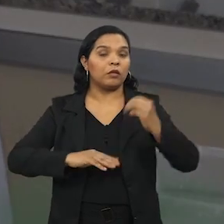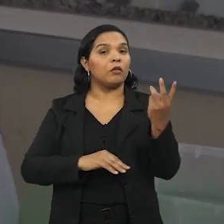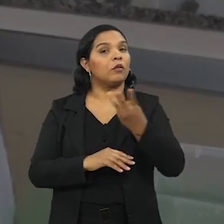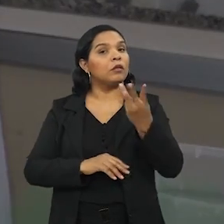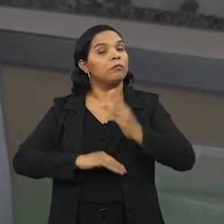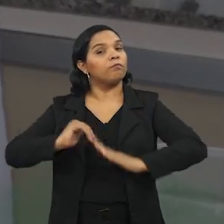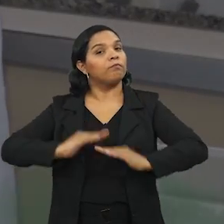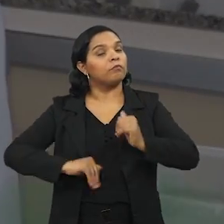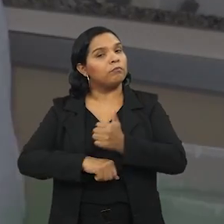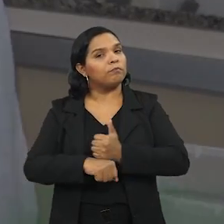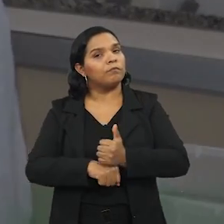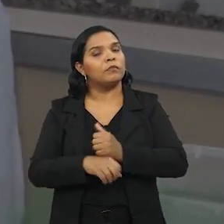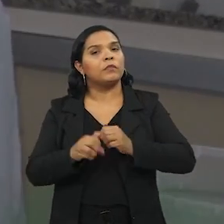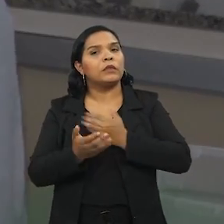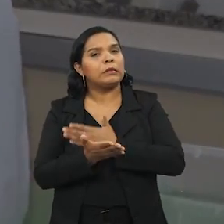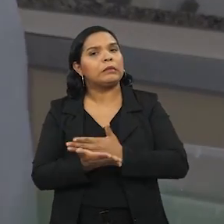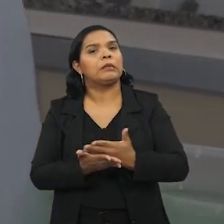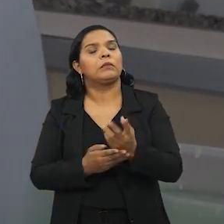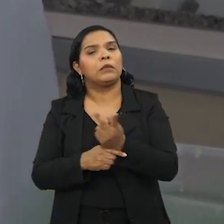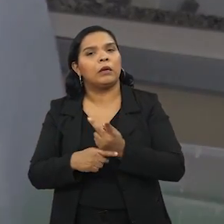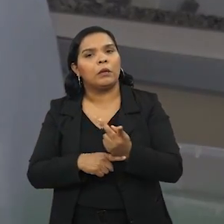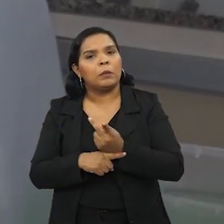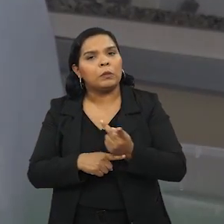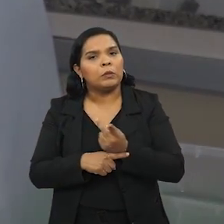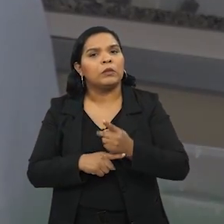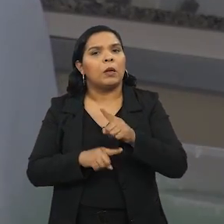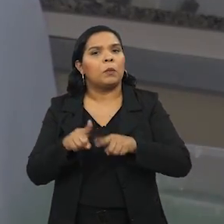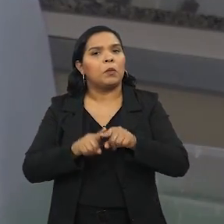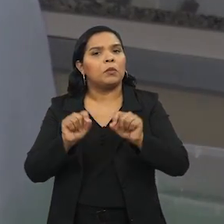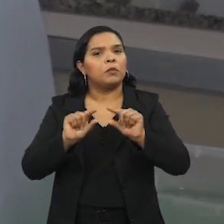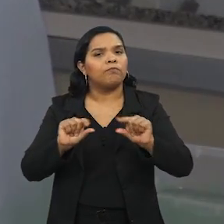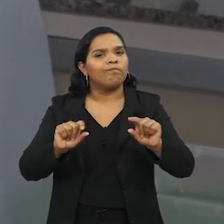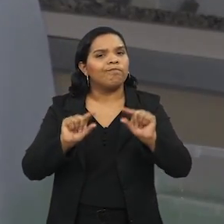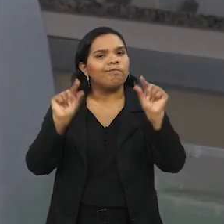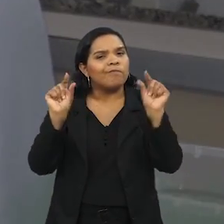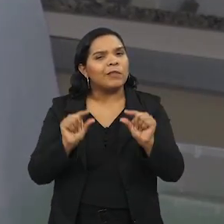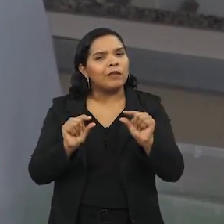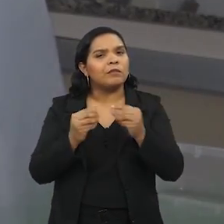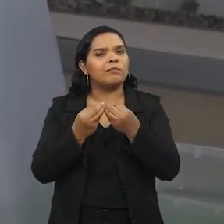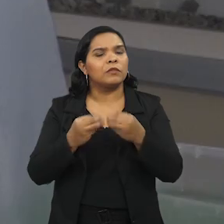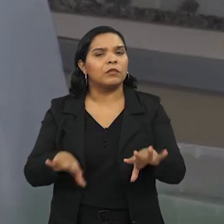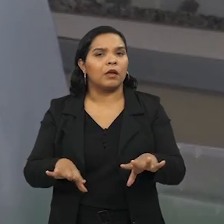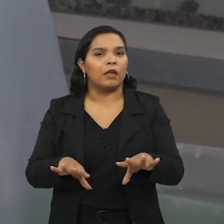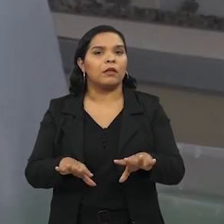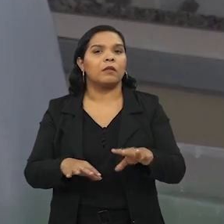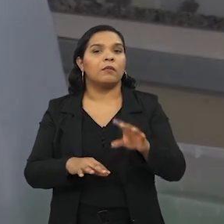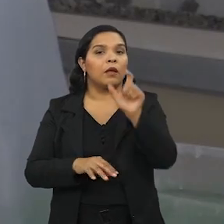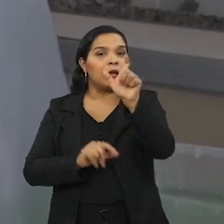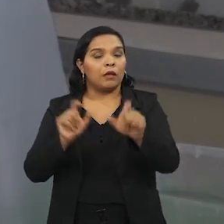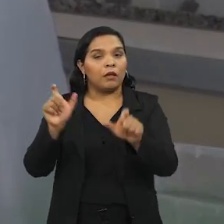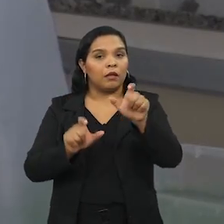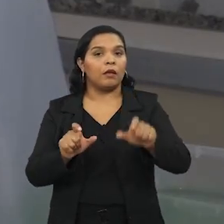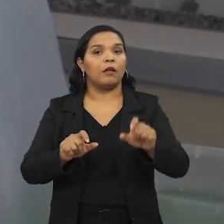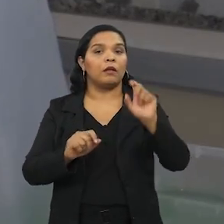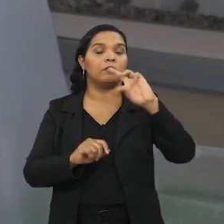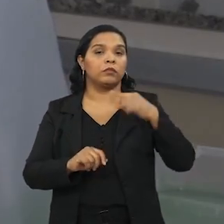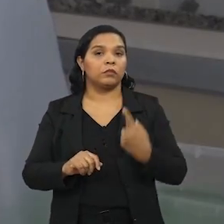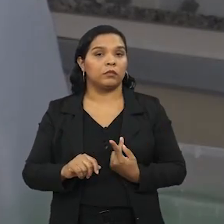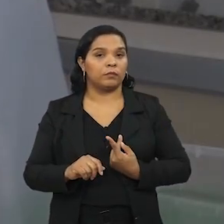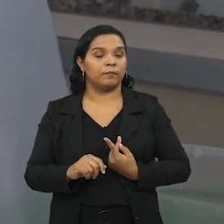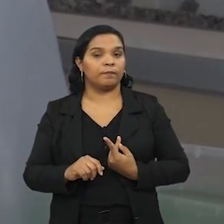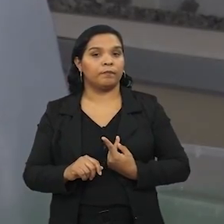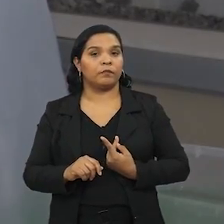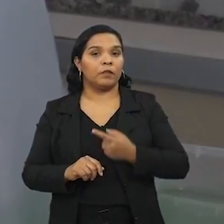é farmacêutica. Então, nós iniciamos essa busca por produtos menos tóxicos para o ser humano